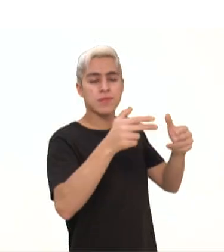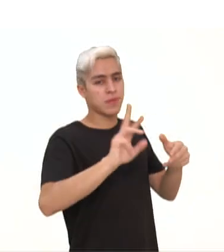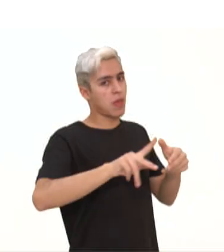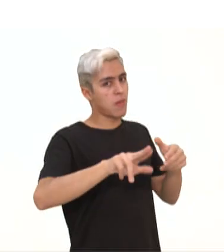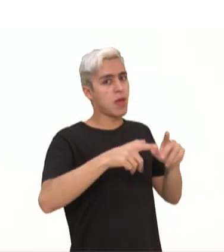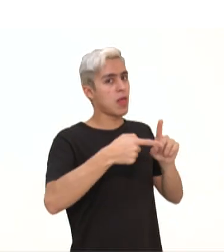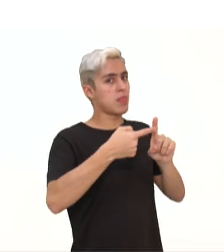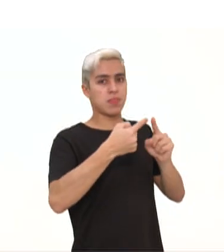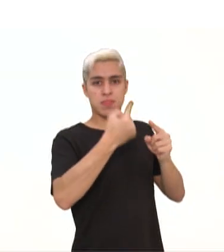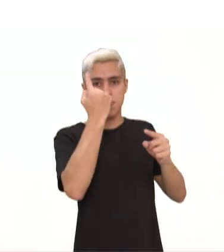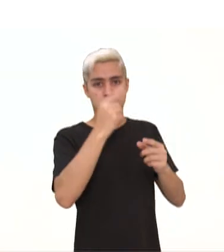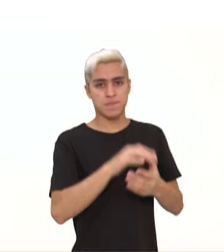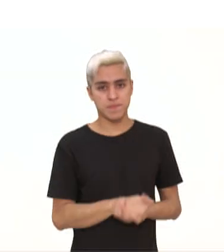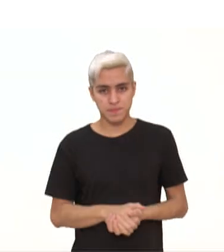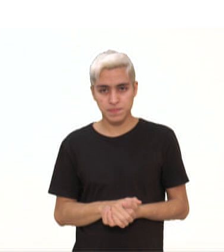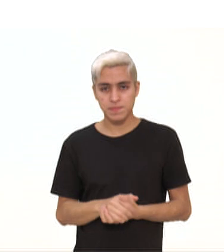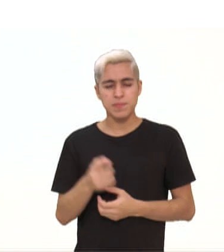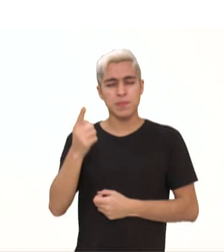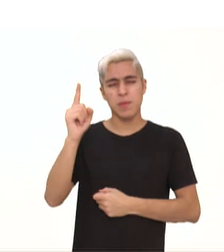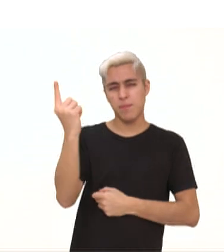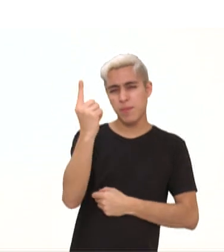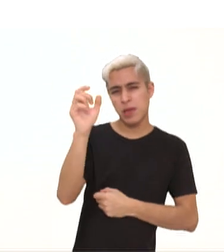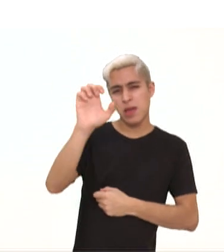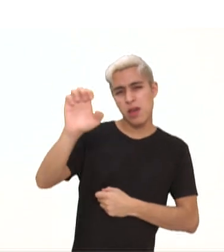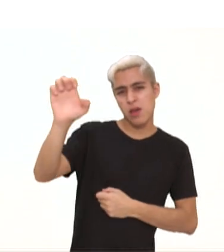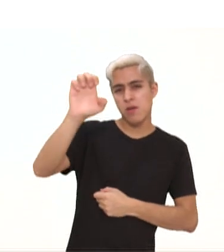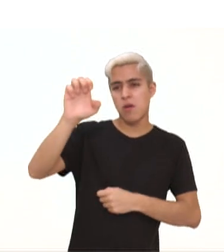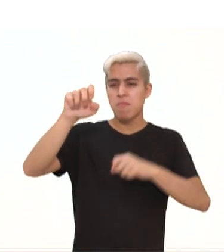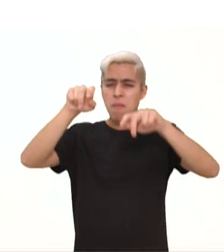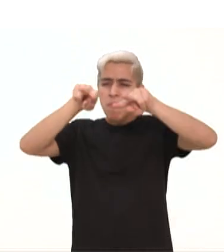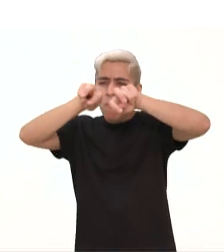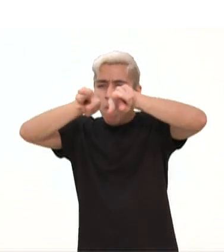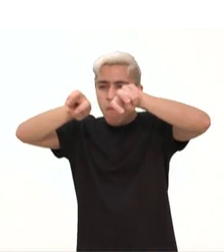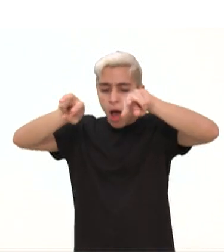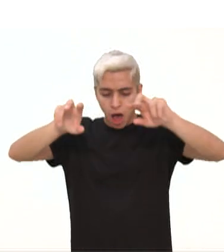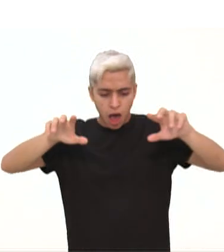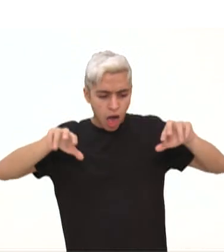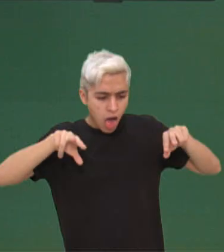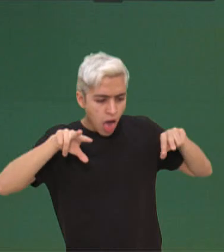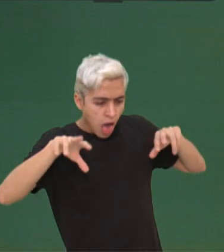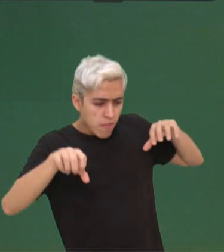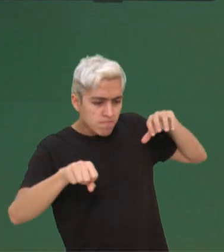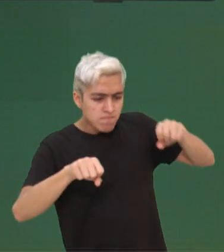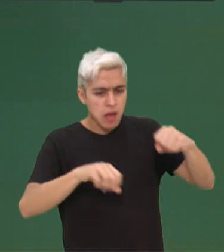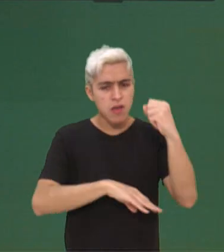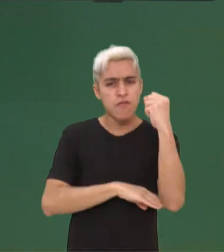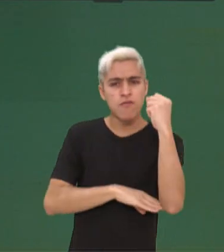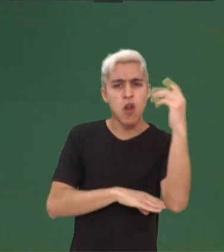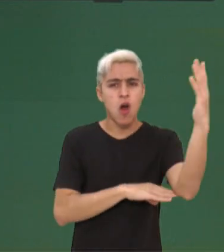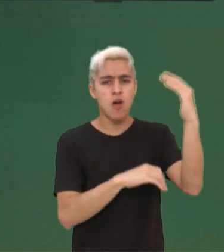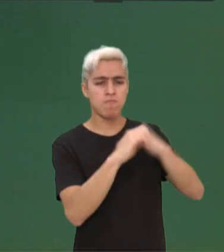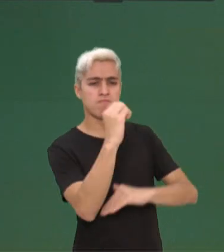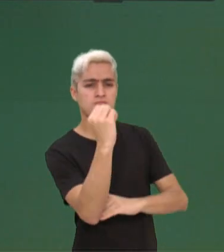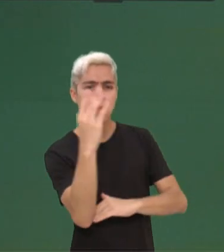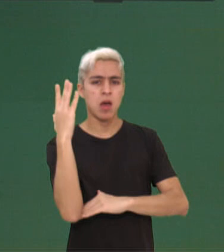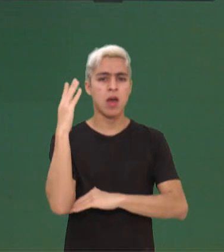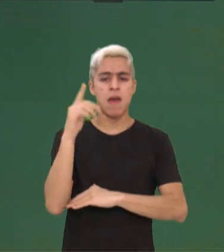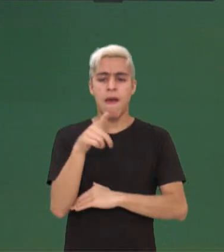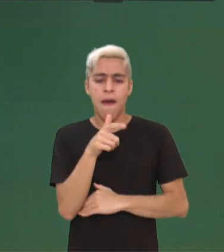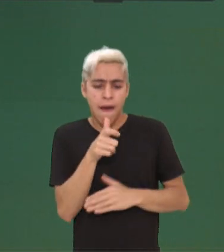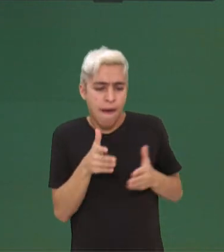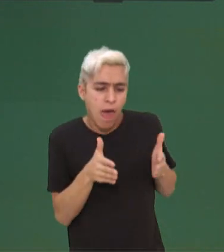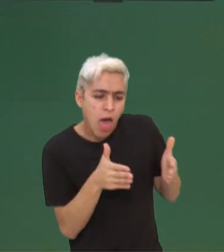aí, primeiro a Europa explora efetivamente seus recursos internos. Então, as florestas, os recursos